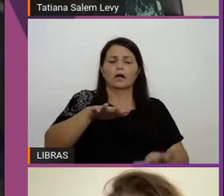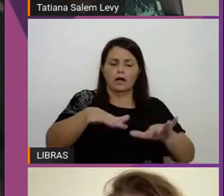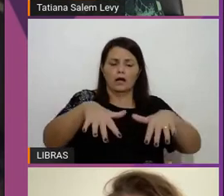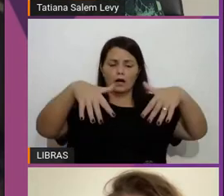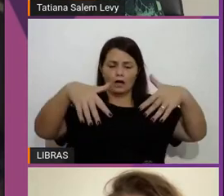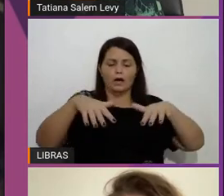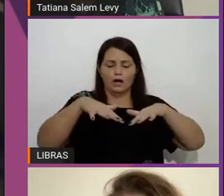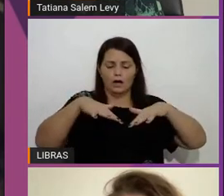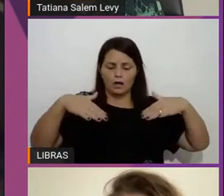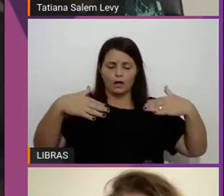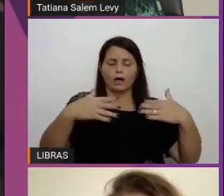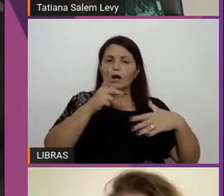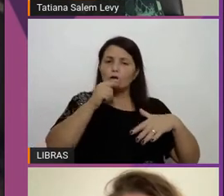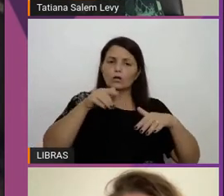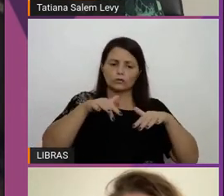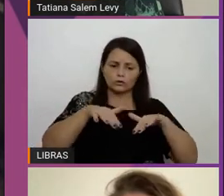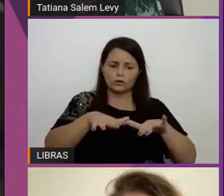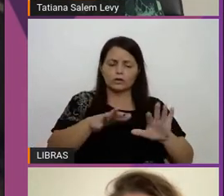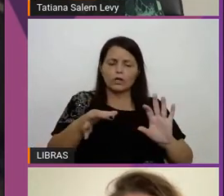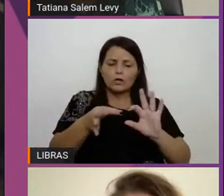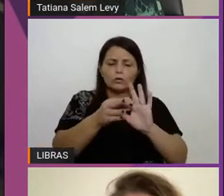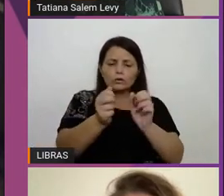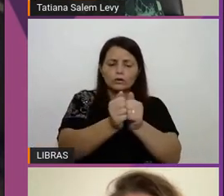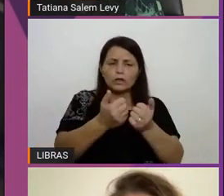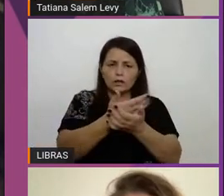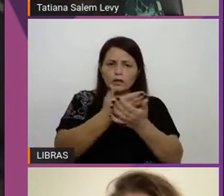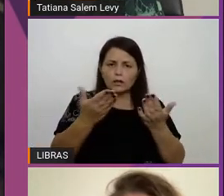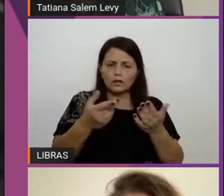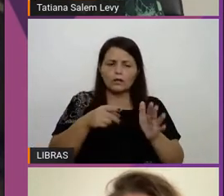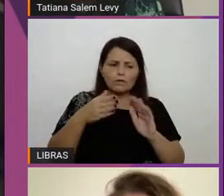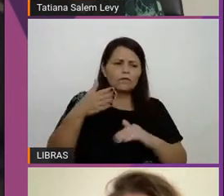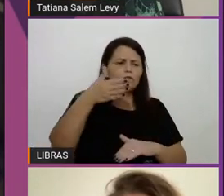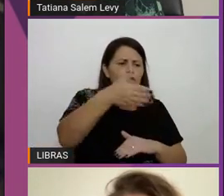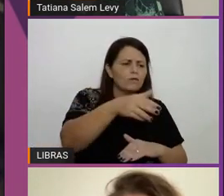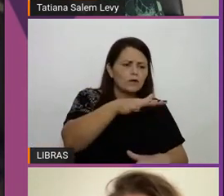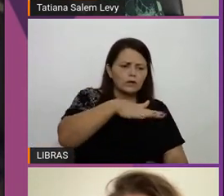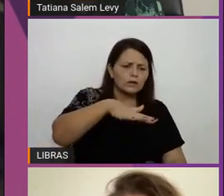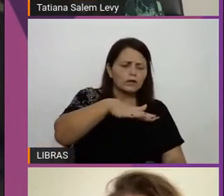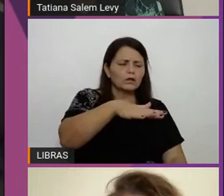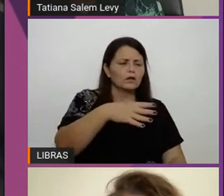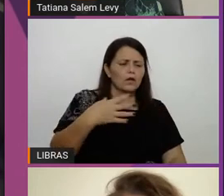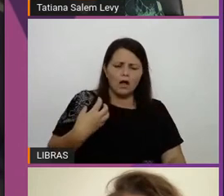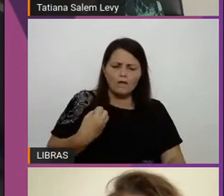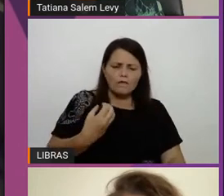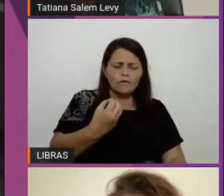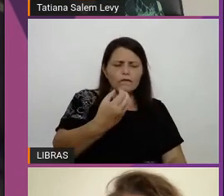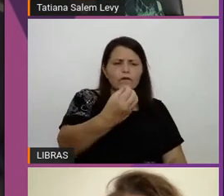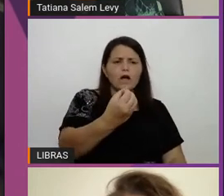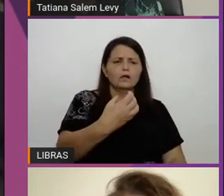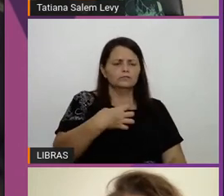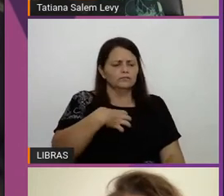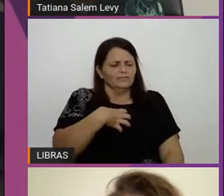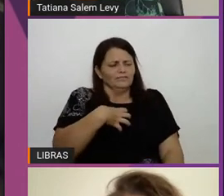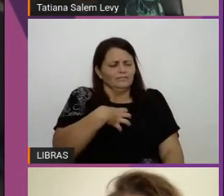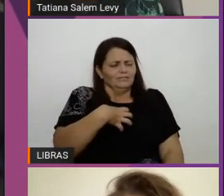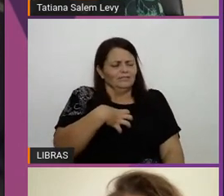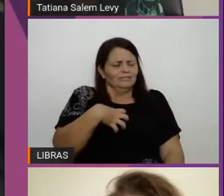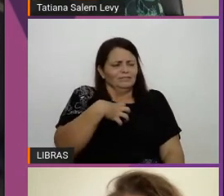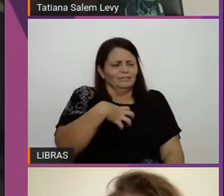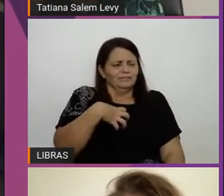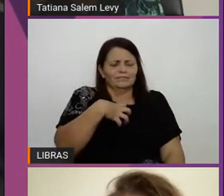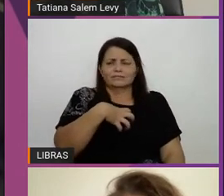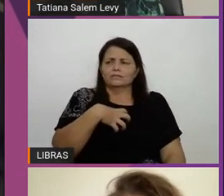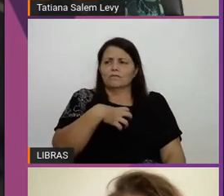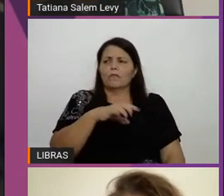e eu me juntei a eles até lá que realmente confiar acha que mais comigo